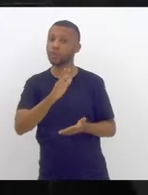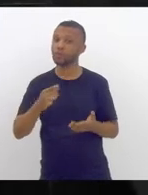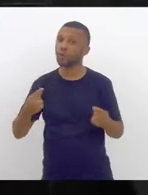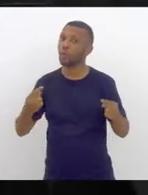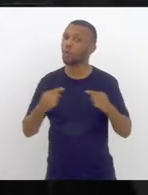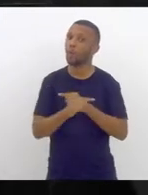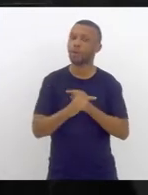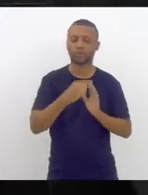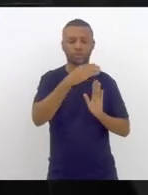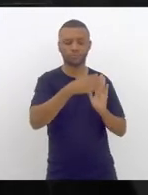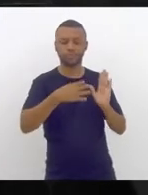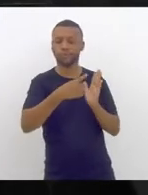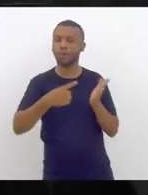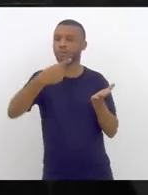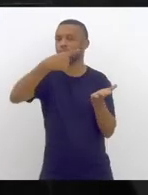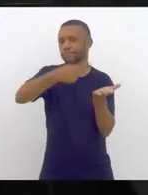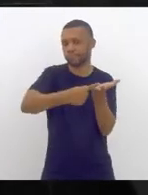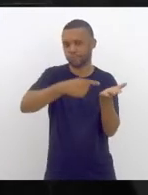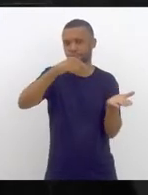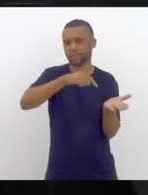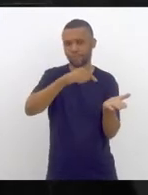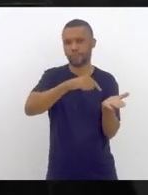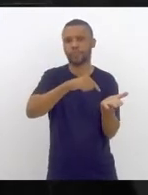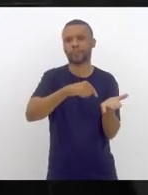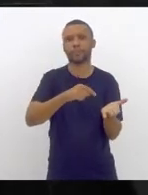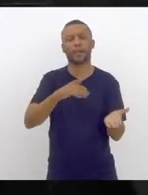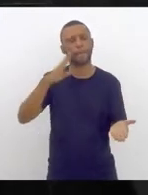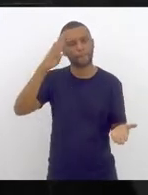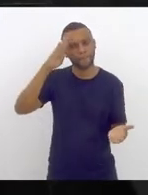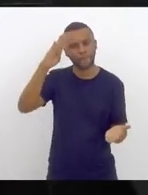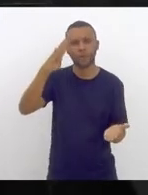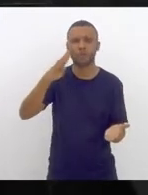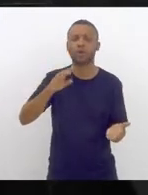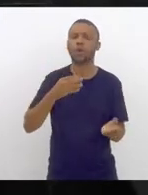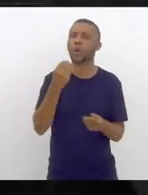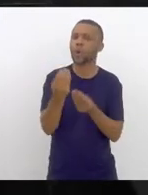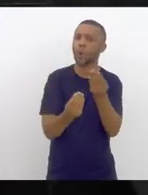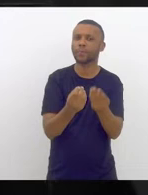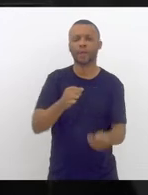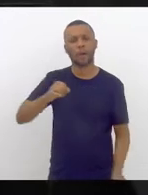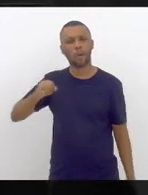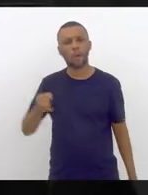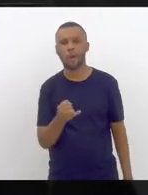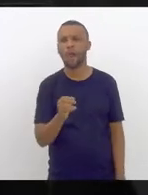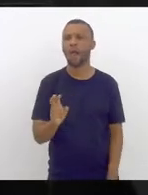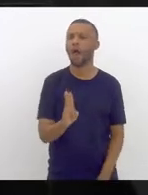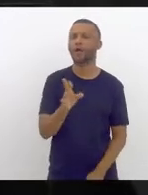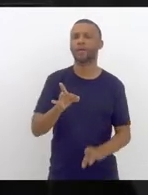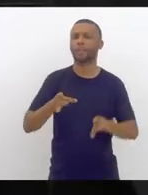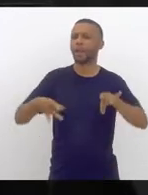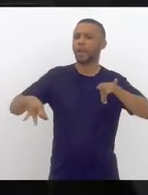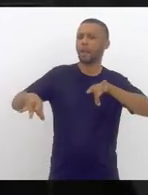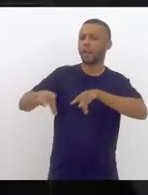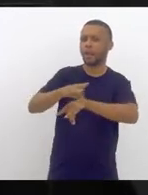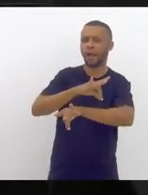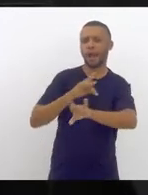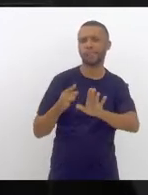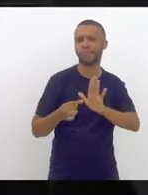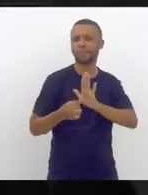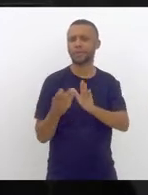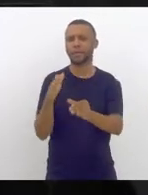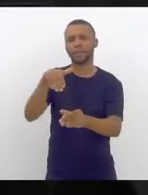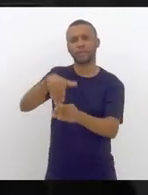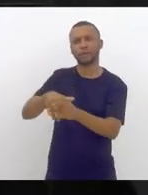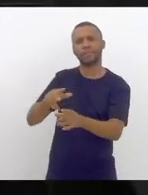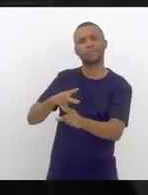por si só e mais ainda é ao uso que vem sendo feito ao uso da eleitoreiro é panfleteiro Enfim